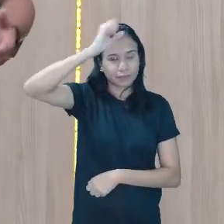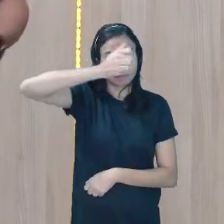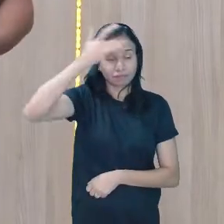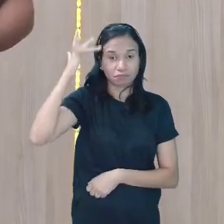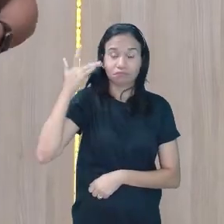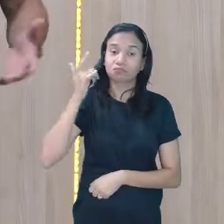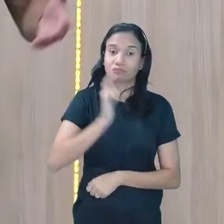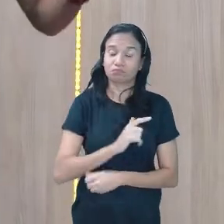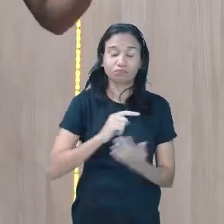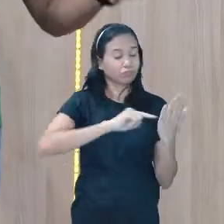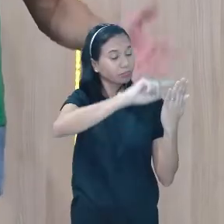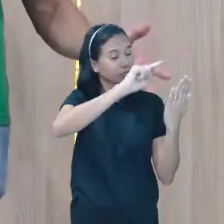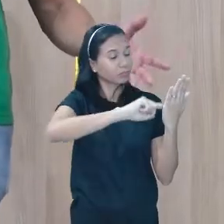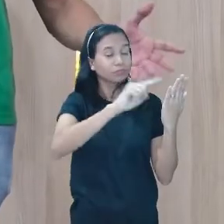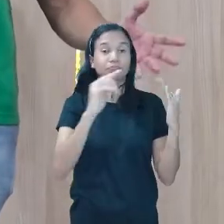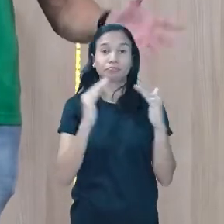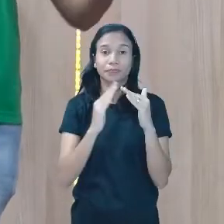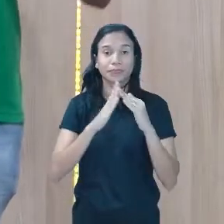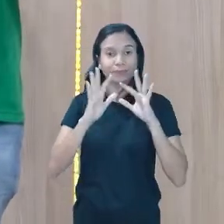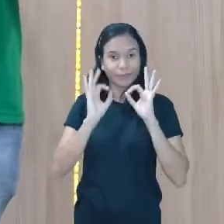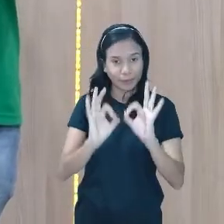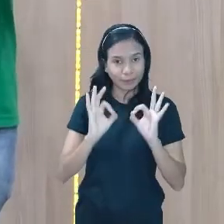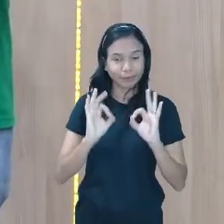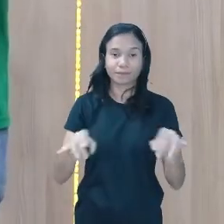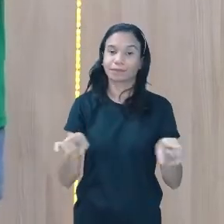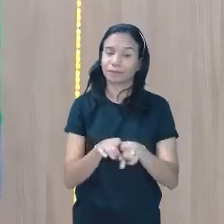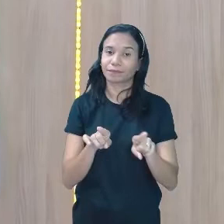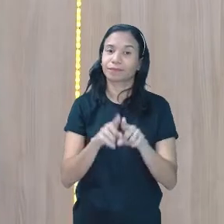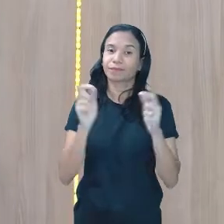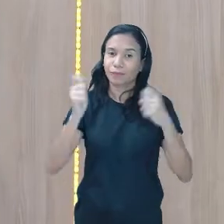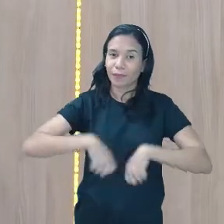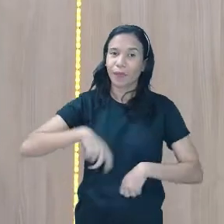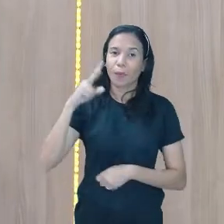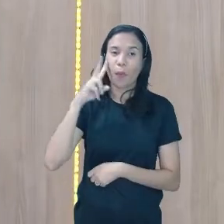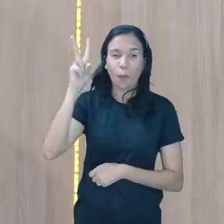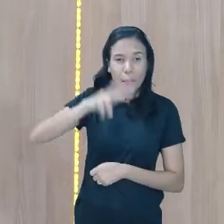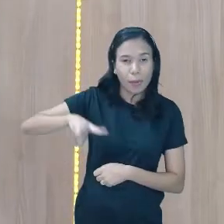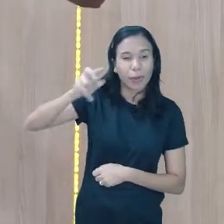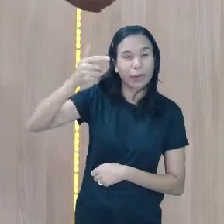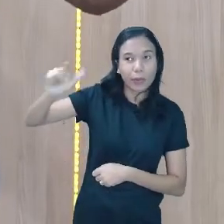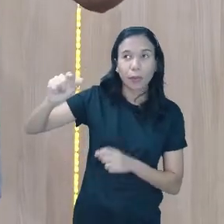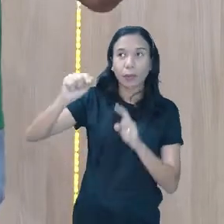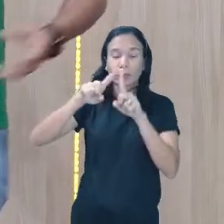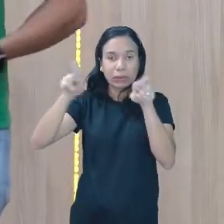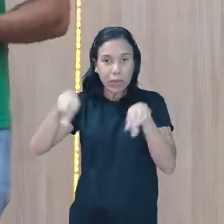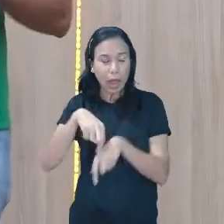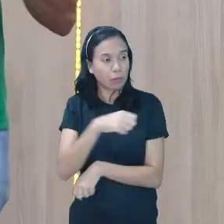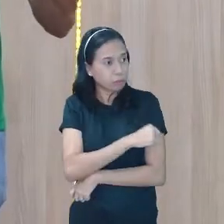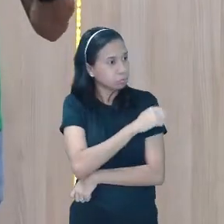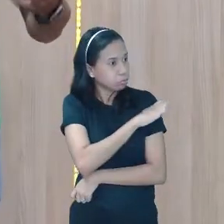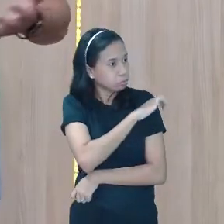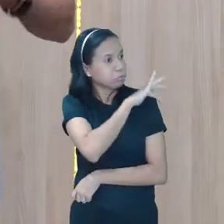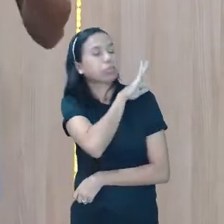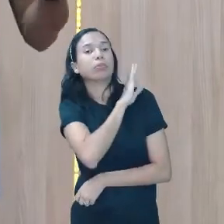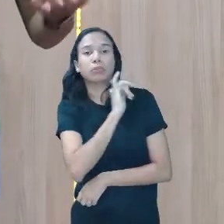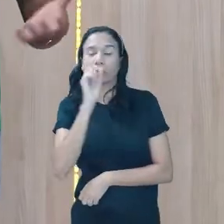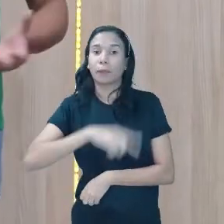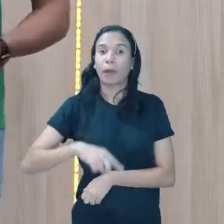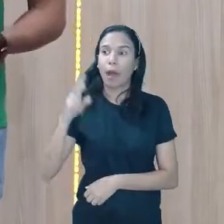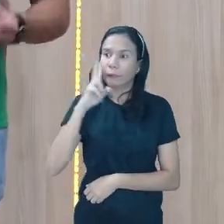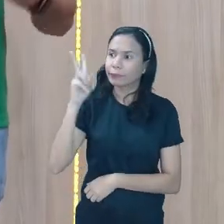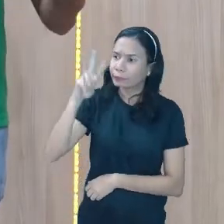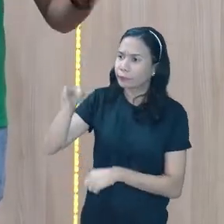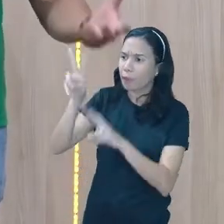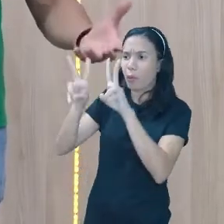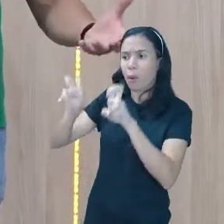ter acesso aí na palma da sua mão, tá bom? Você pode também acessar a playlist das outras turmas para vivenciar aí um assunto